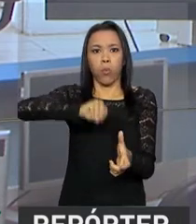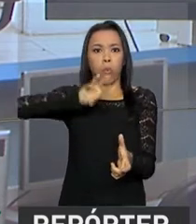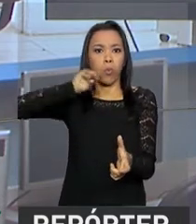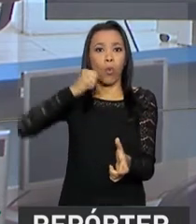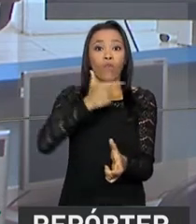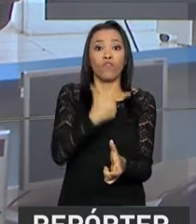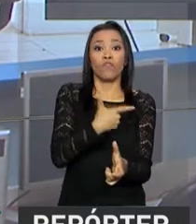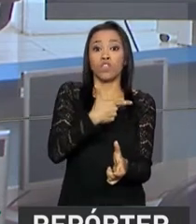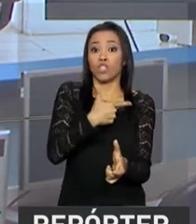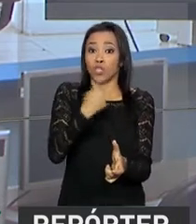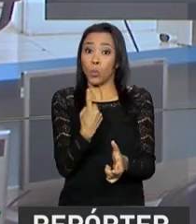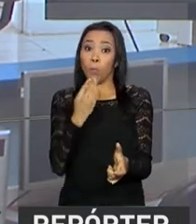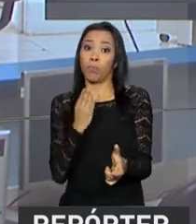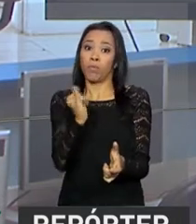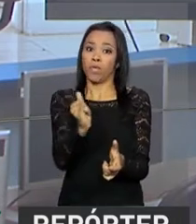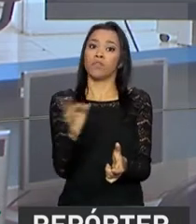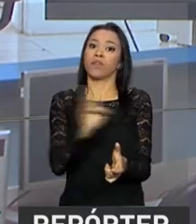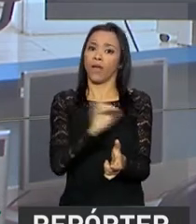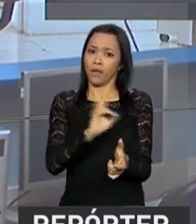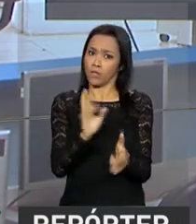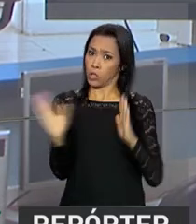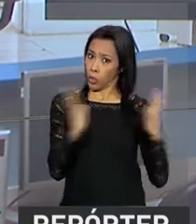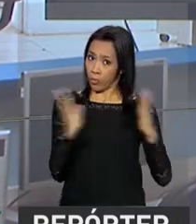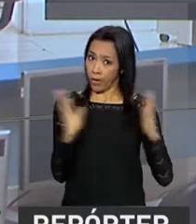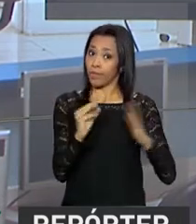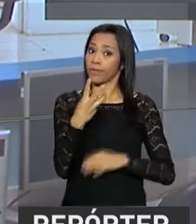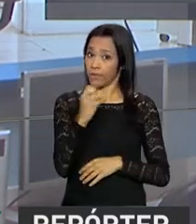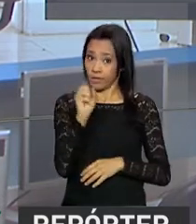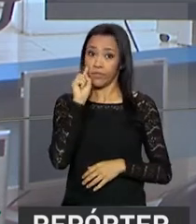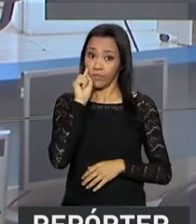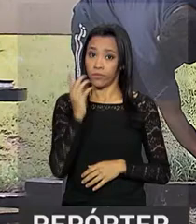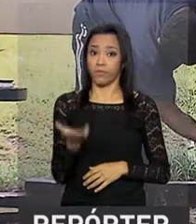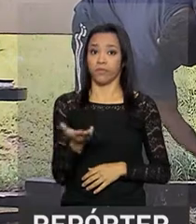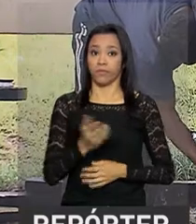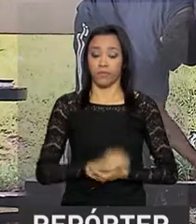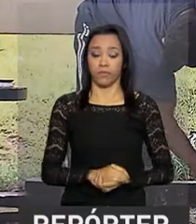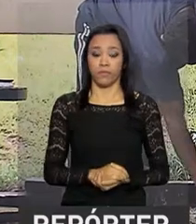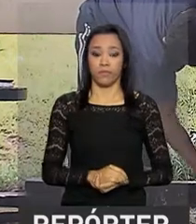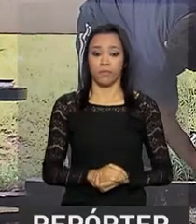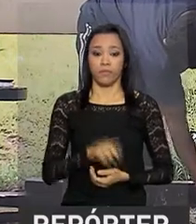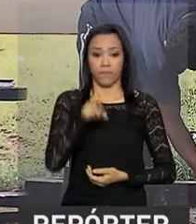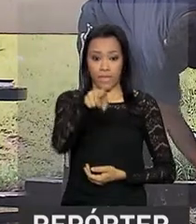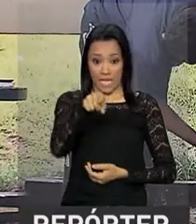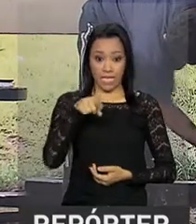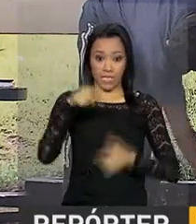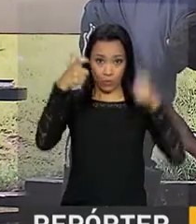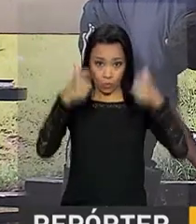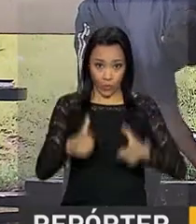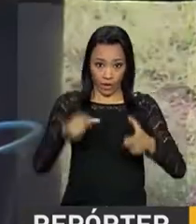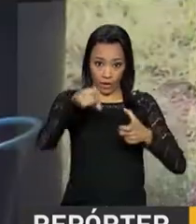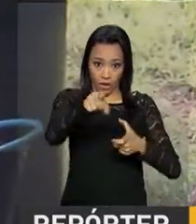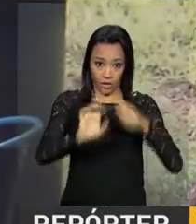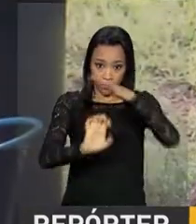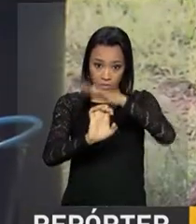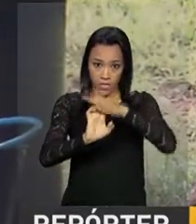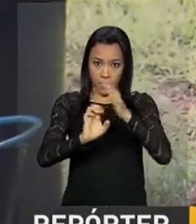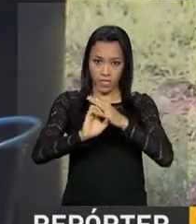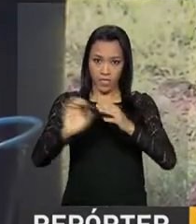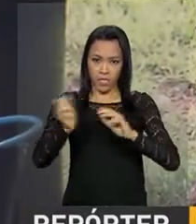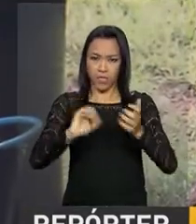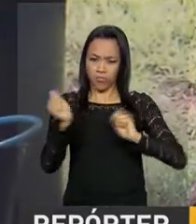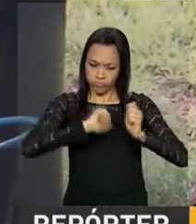reais eo prazo para regularizar débitos é de 30 dias neste lavacar de brasília seis